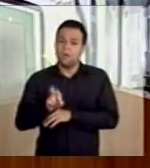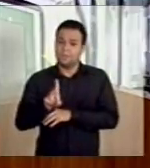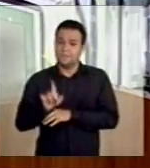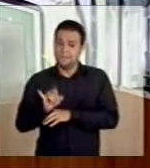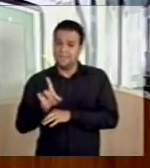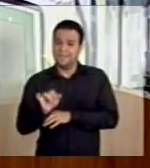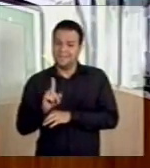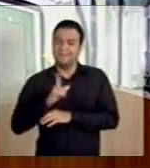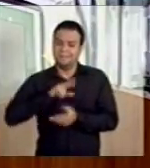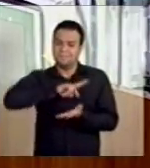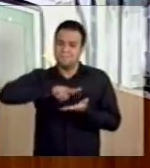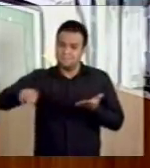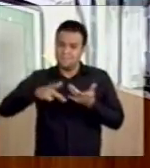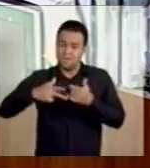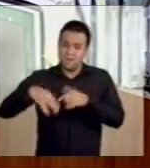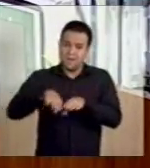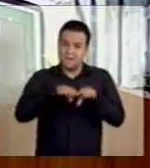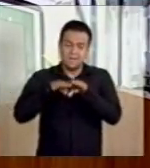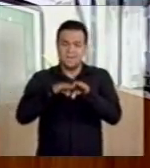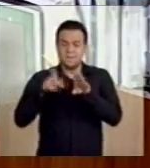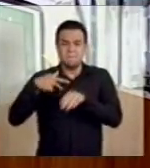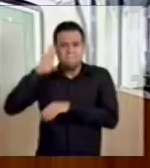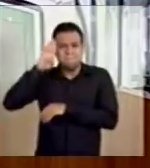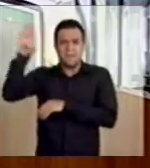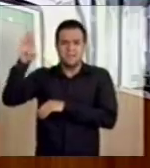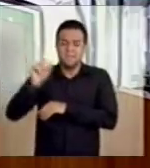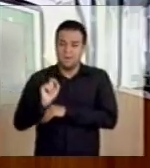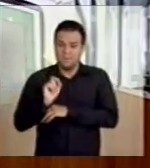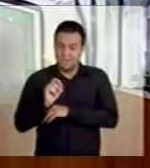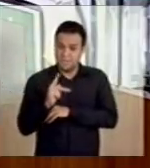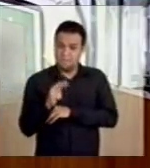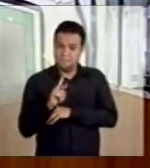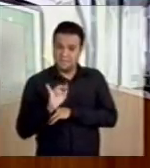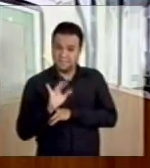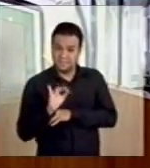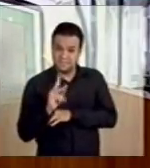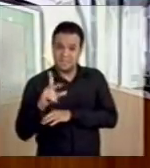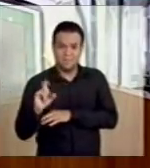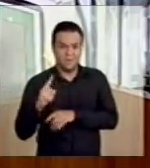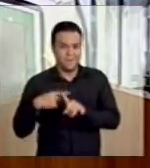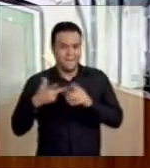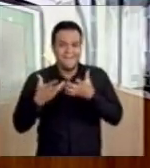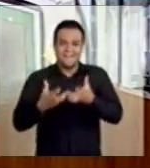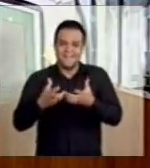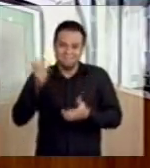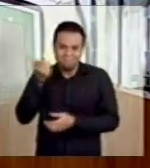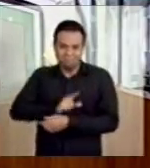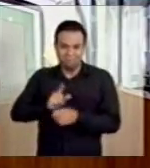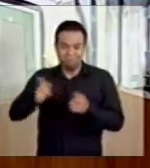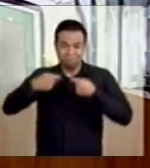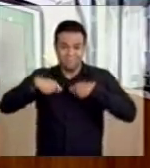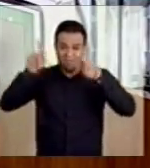do pluralismo, da intimidade e, sobretudo, do princípio básico da busca da felicidade, que decorre